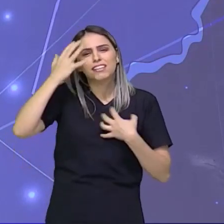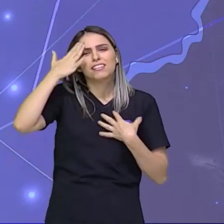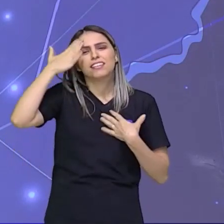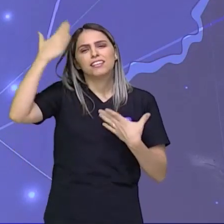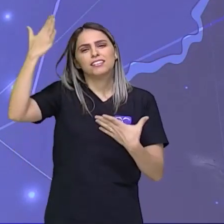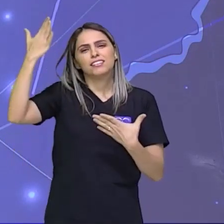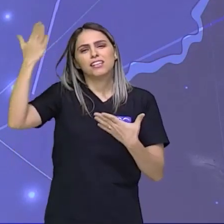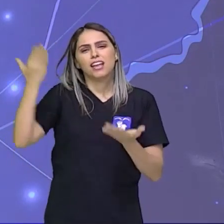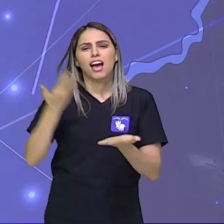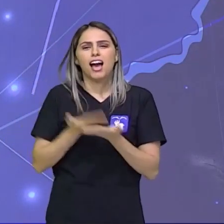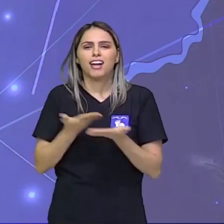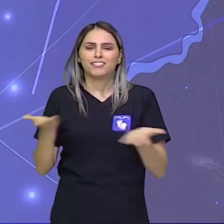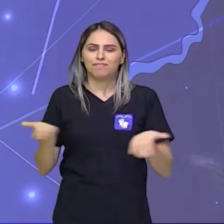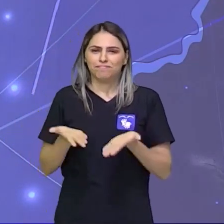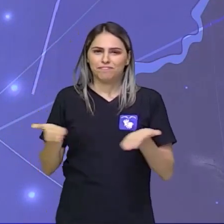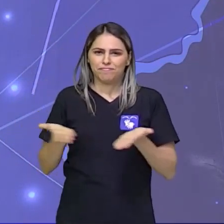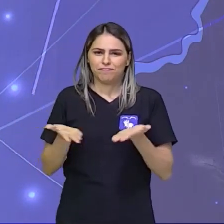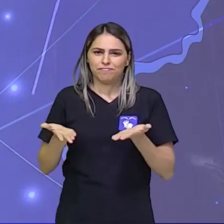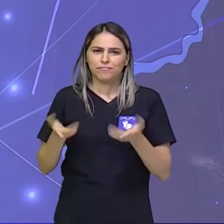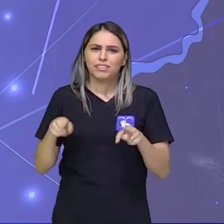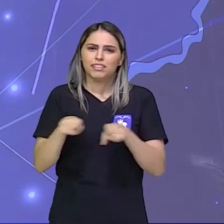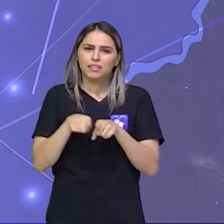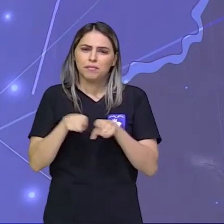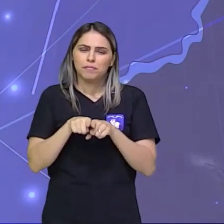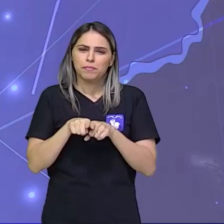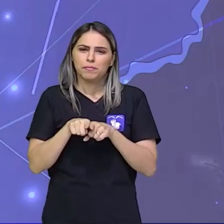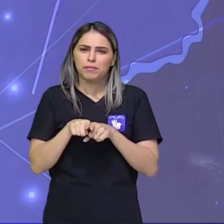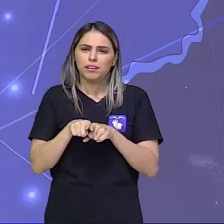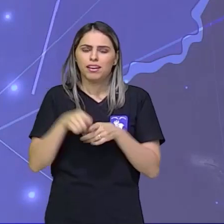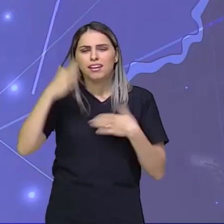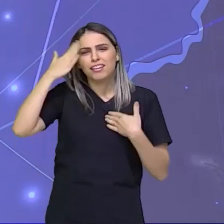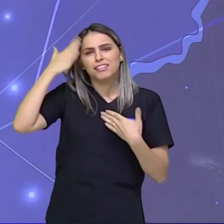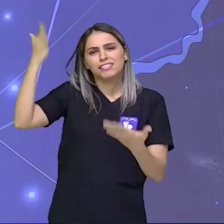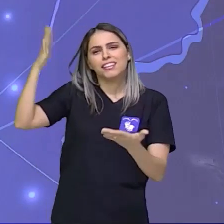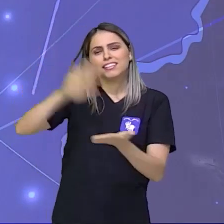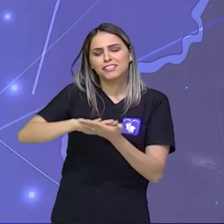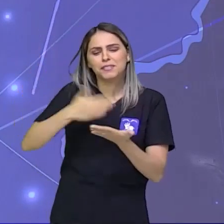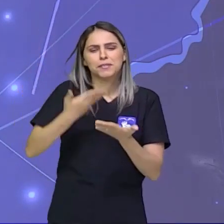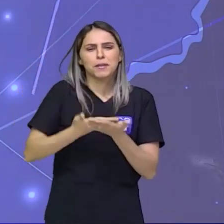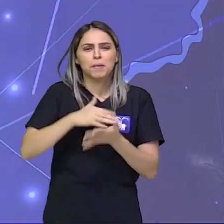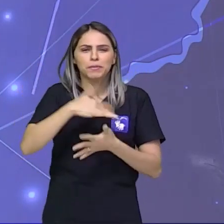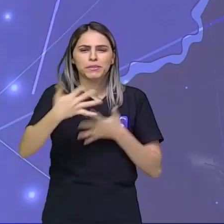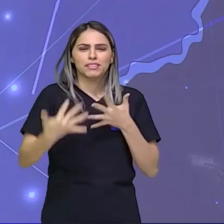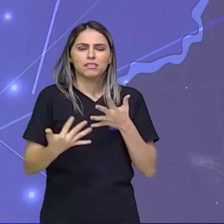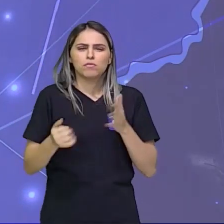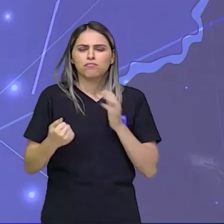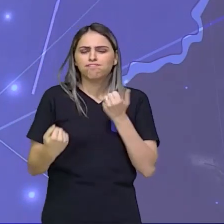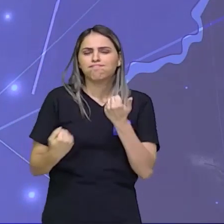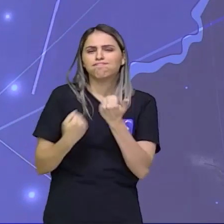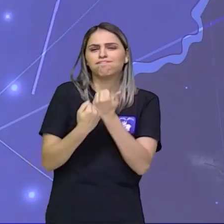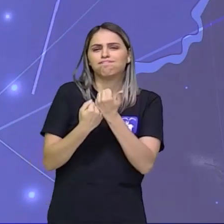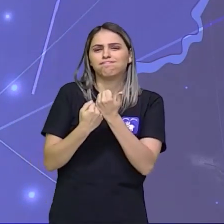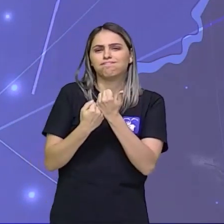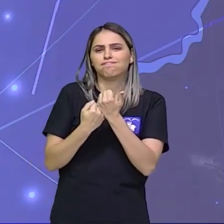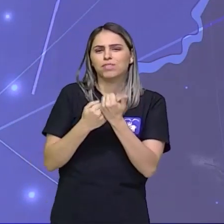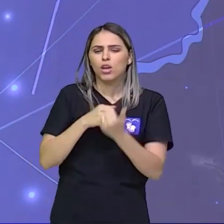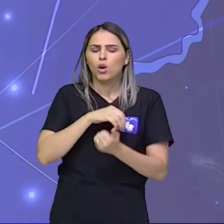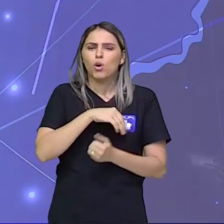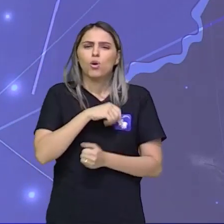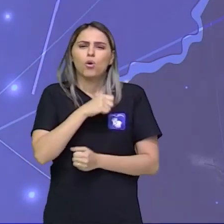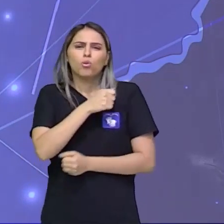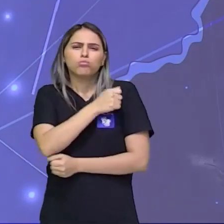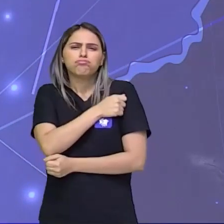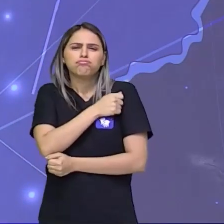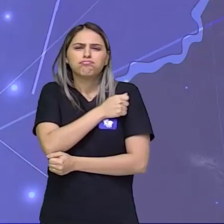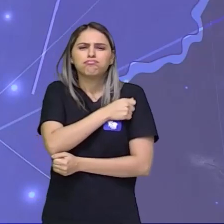vocês por mais esta aula e também agradecer a professora de Libras que está aqui nos ajudando com os alunos